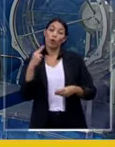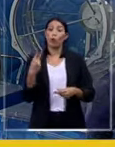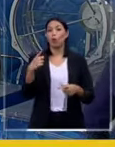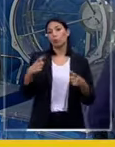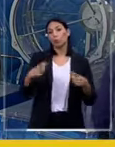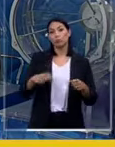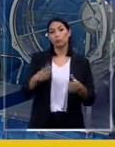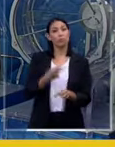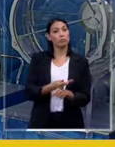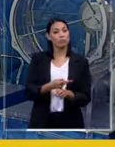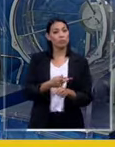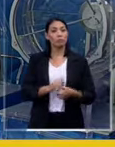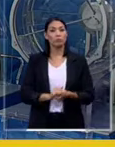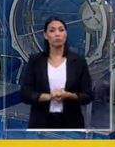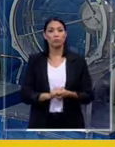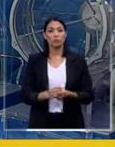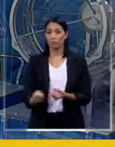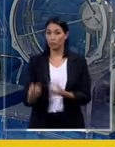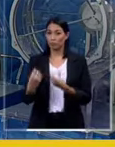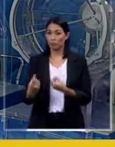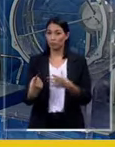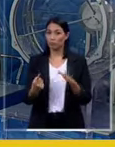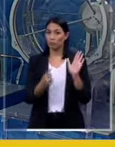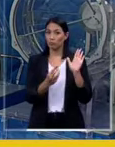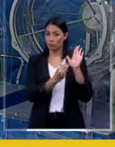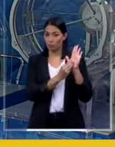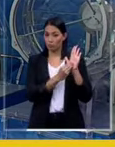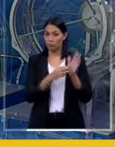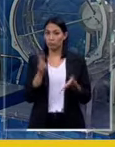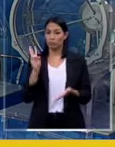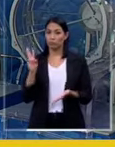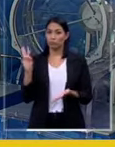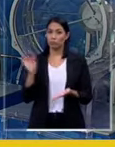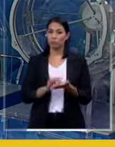E lembrando, se o prêmio ficou acumulado, o próximo sorteio, o valor será ainda maior.